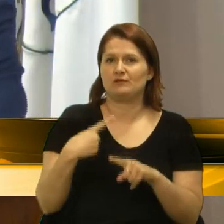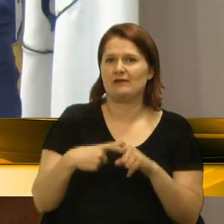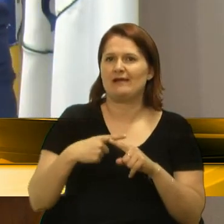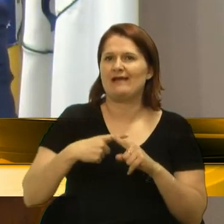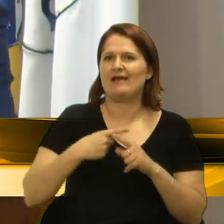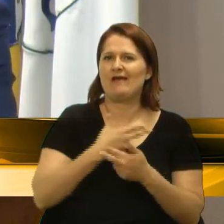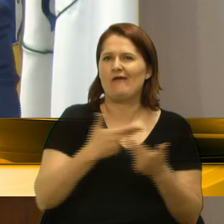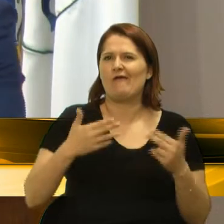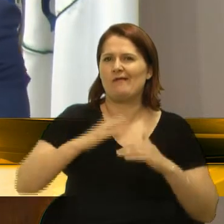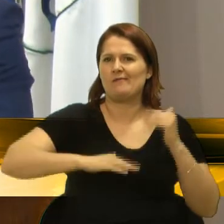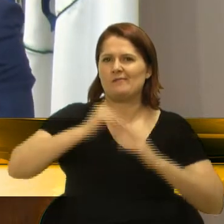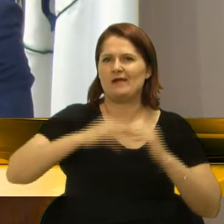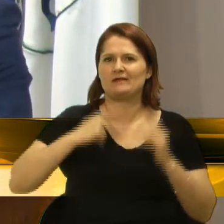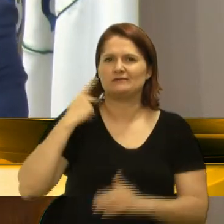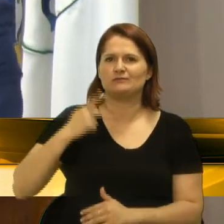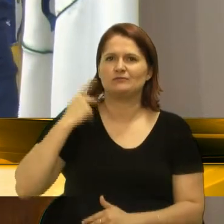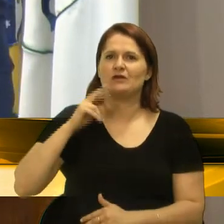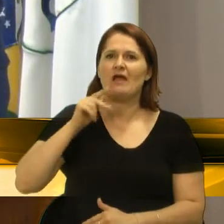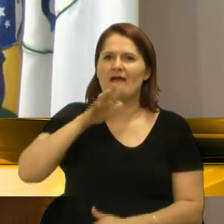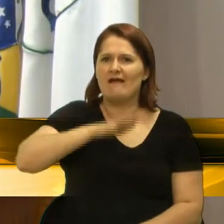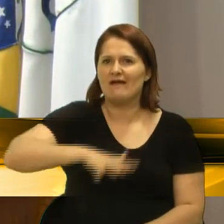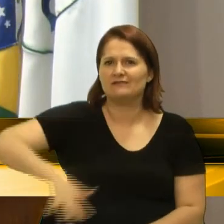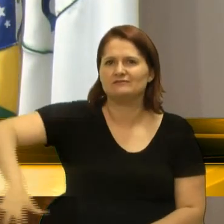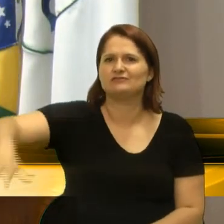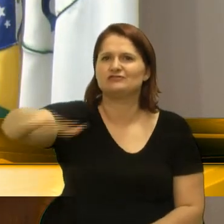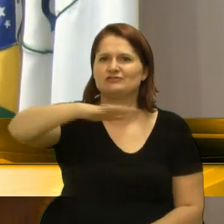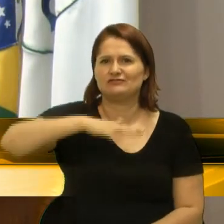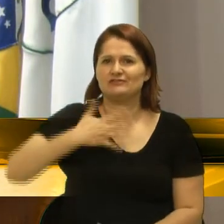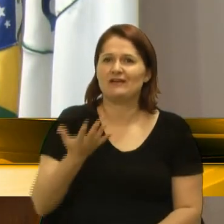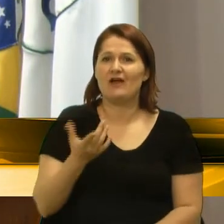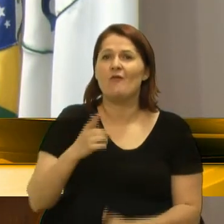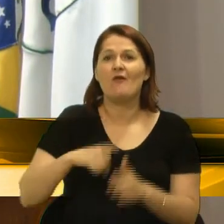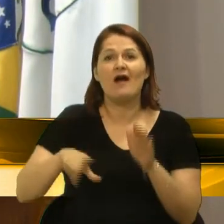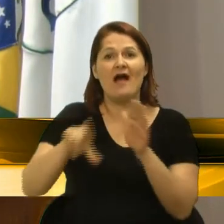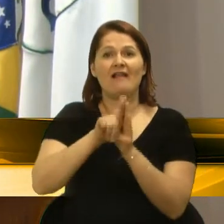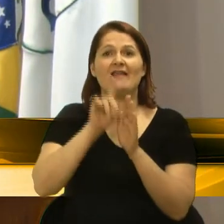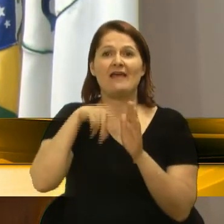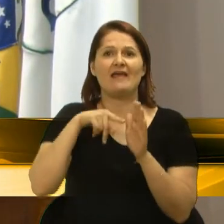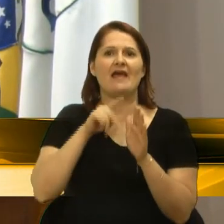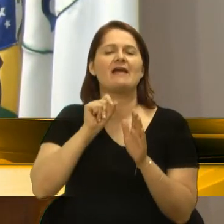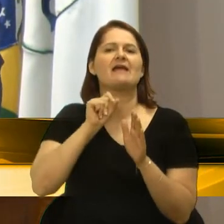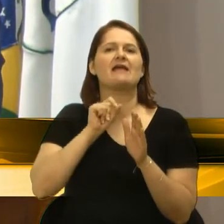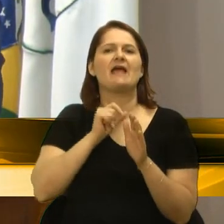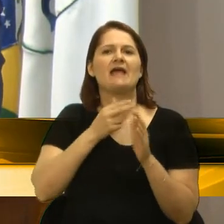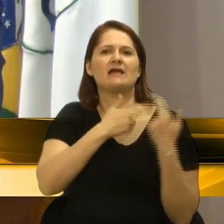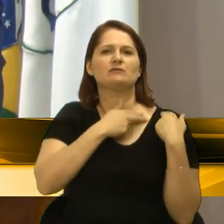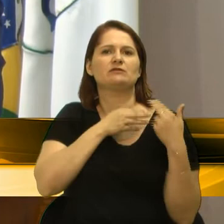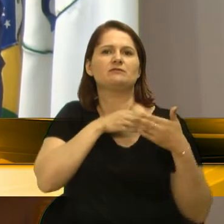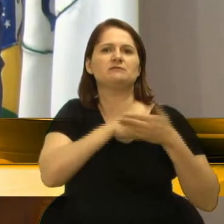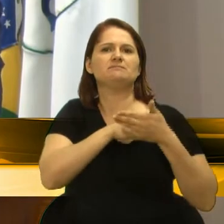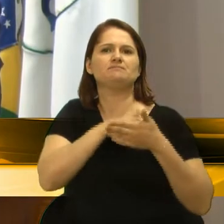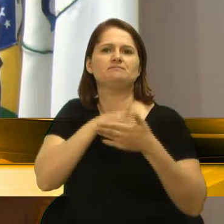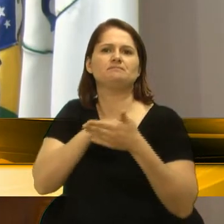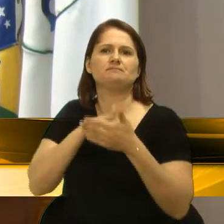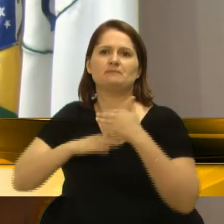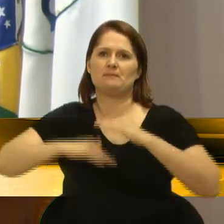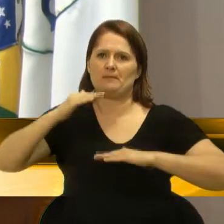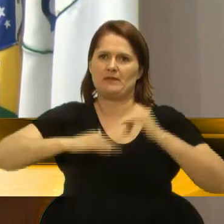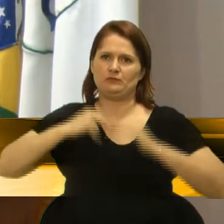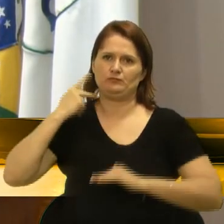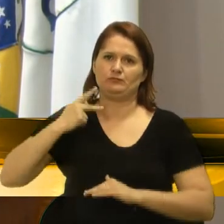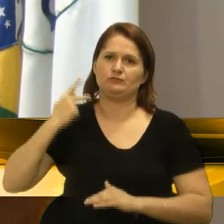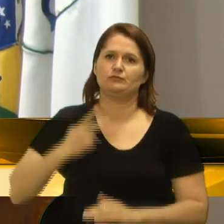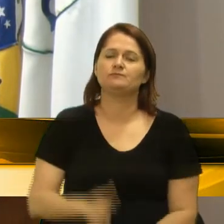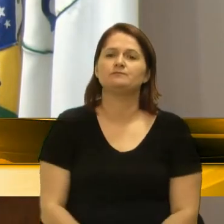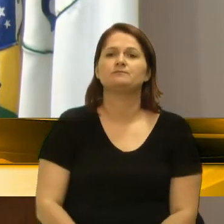lei determina os limites. A imunidade parlamentar dos vereadores por palavras proferidas aqui da tribuna